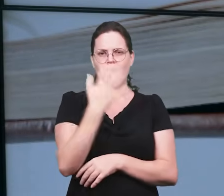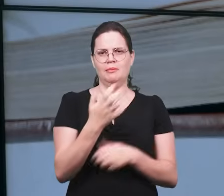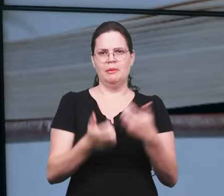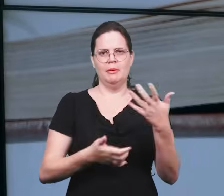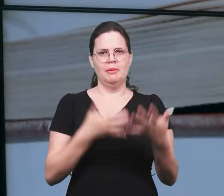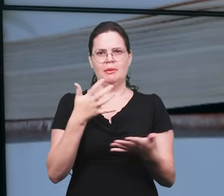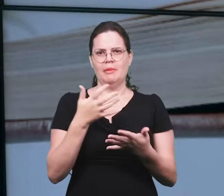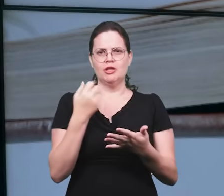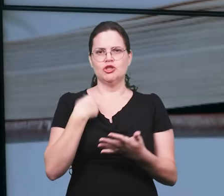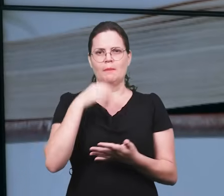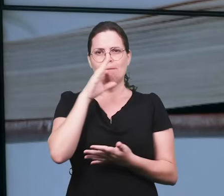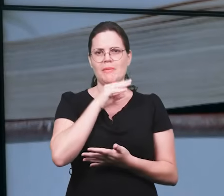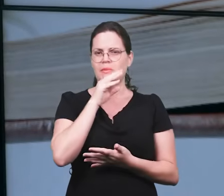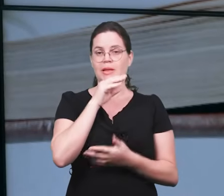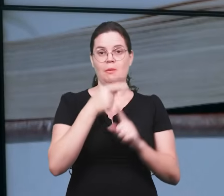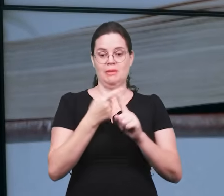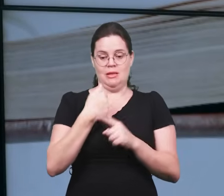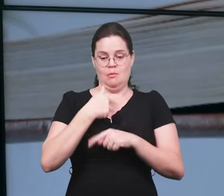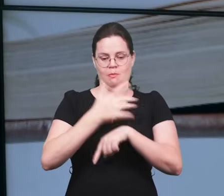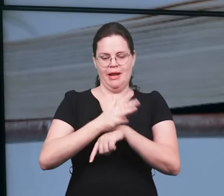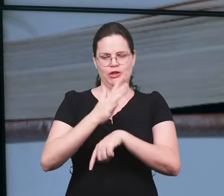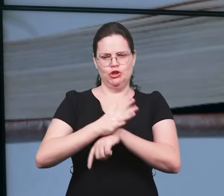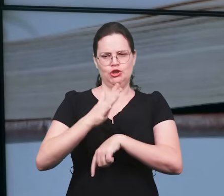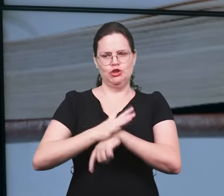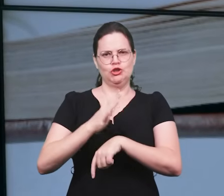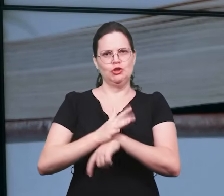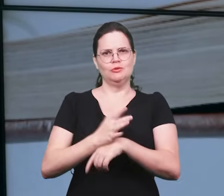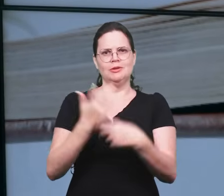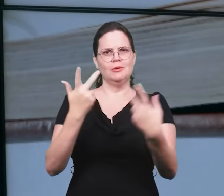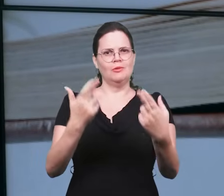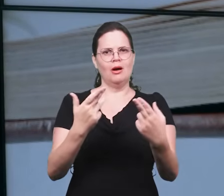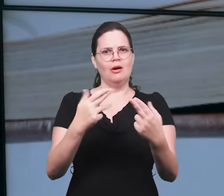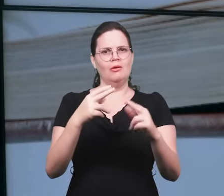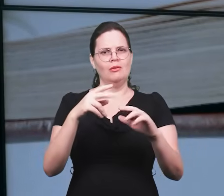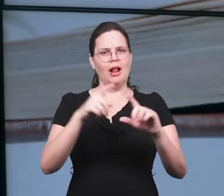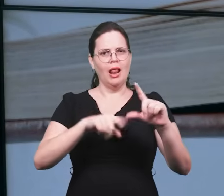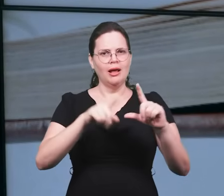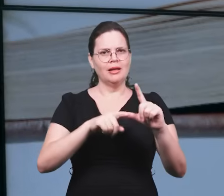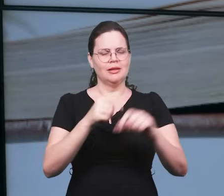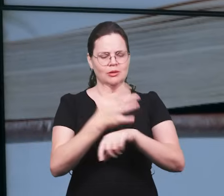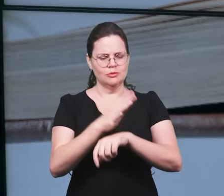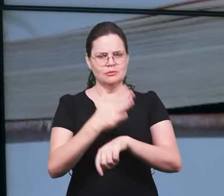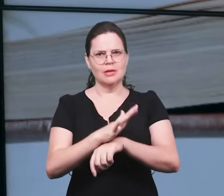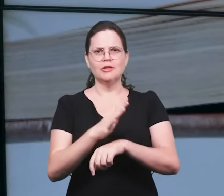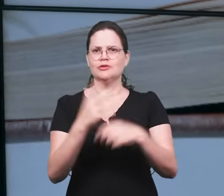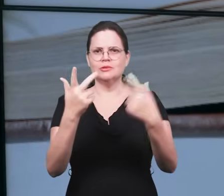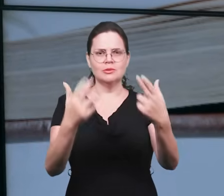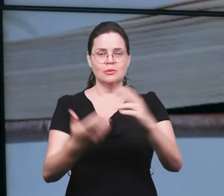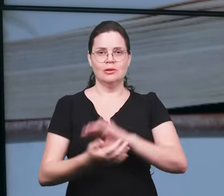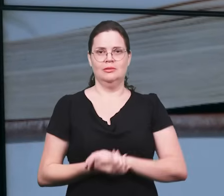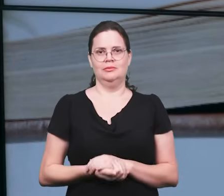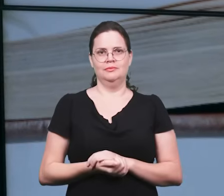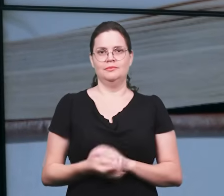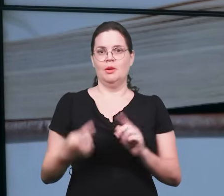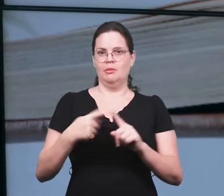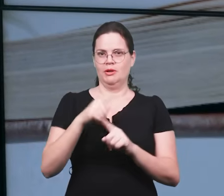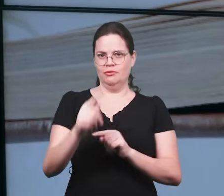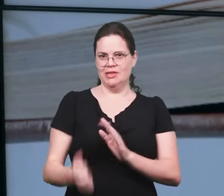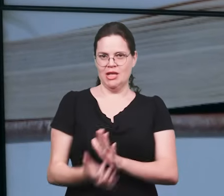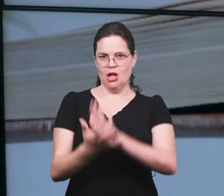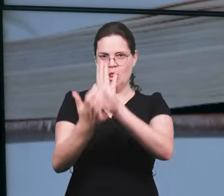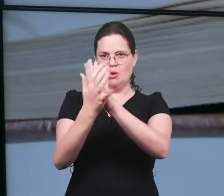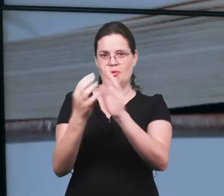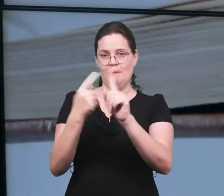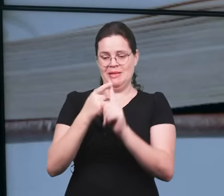são faladas, mas está na nossa vida, né? É tão importante quando você tem a oportunidade de louvar ao Senhor e a sua vida é um